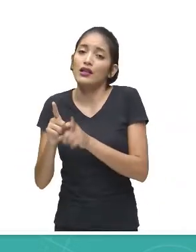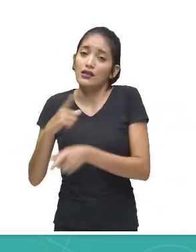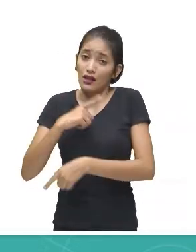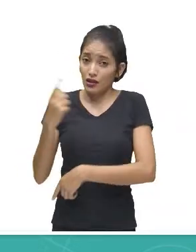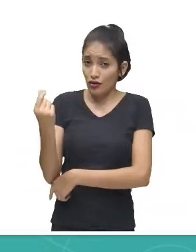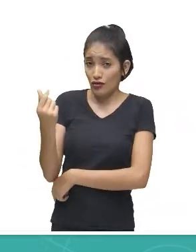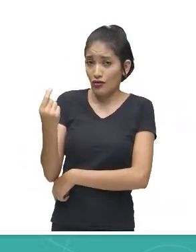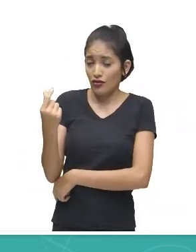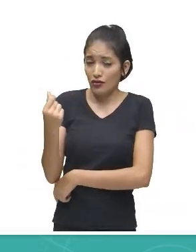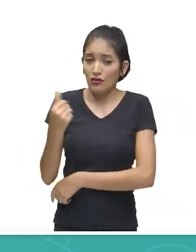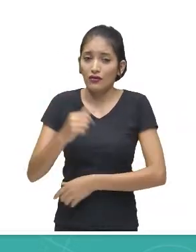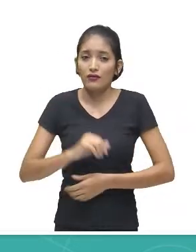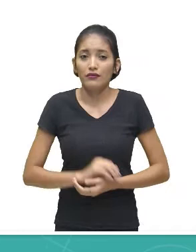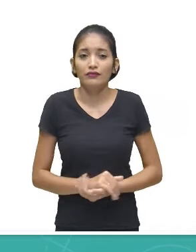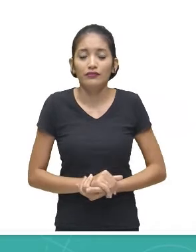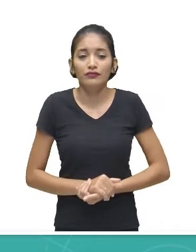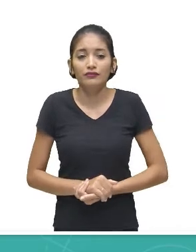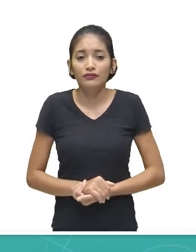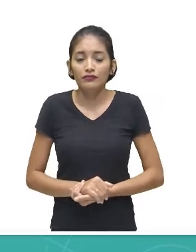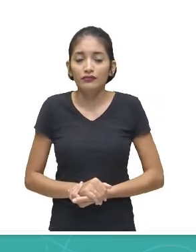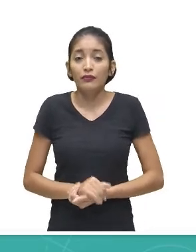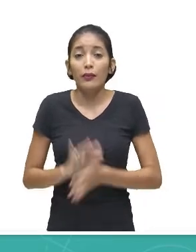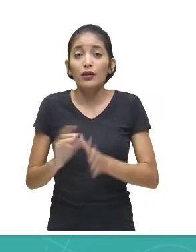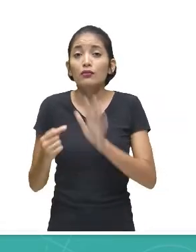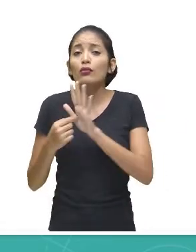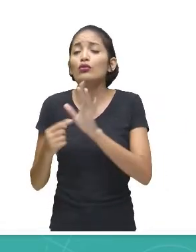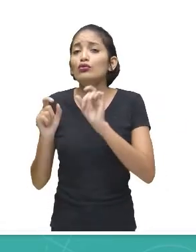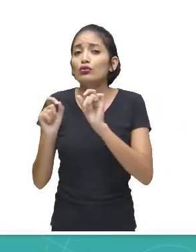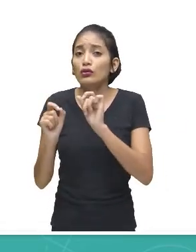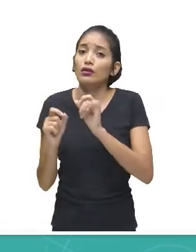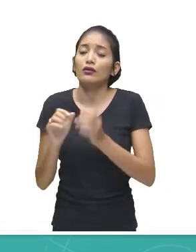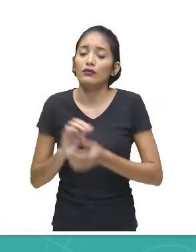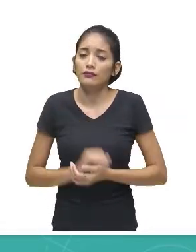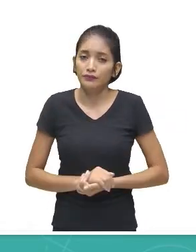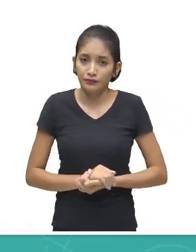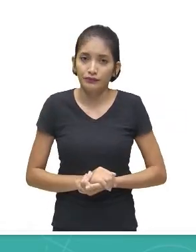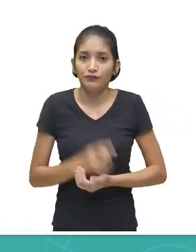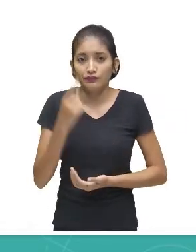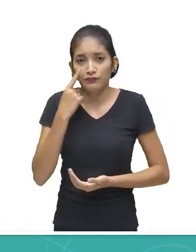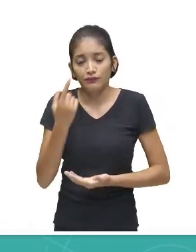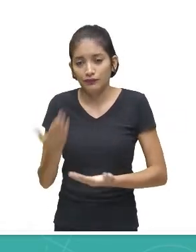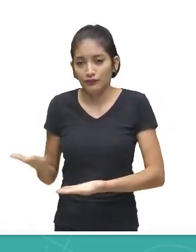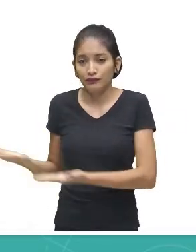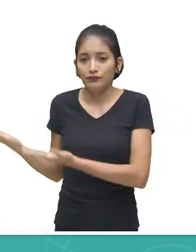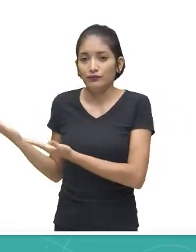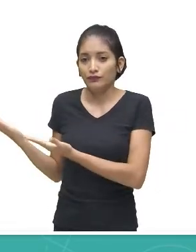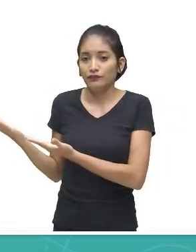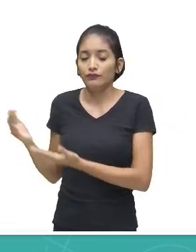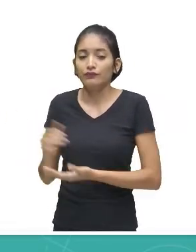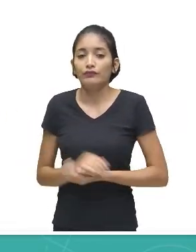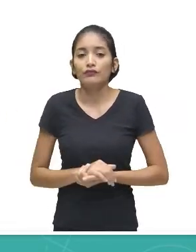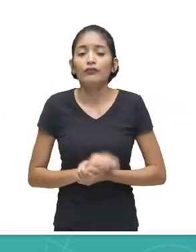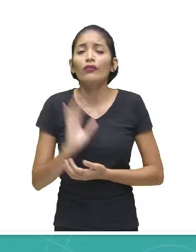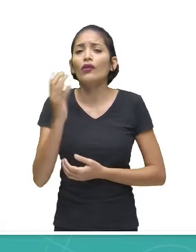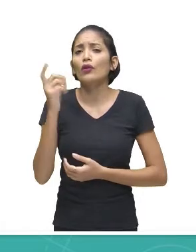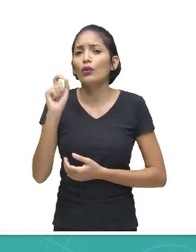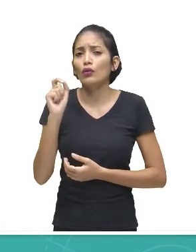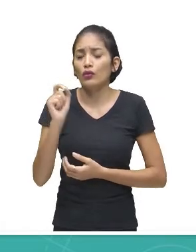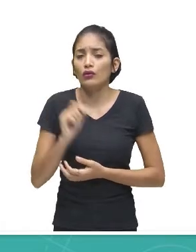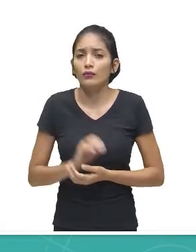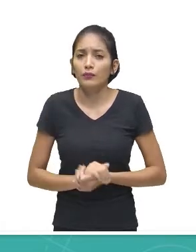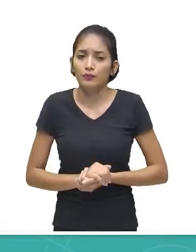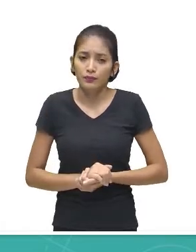uma abreviação, mas indica que eu tenho uma oração aqui, tá, turma? Então, o que é que acontece aqui? Eu tenho uma